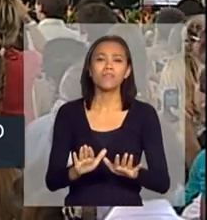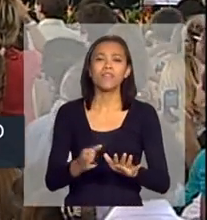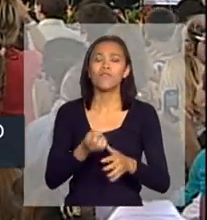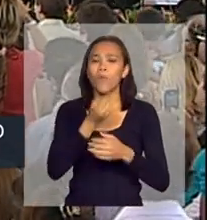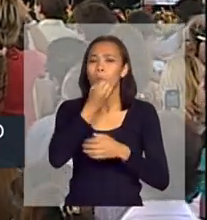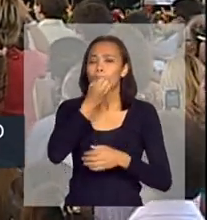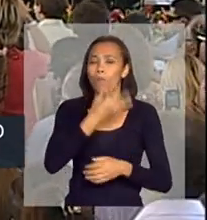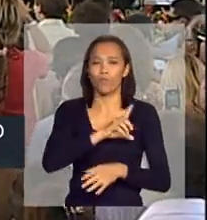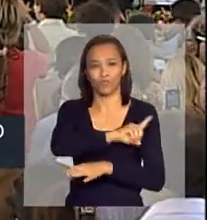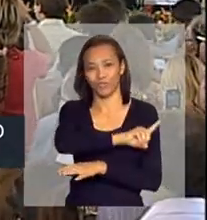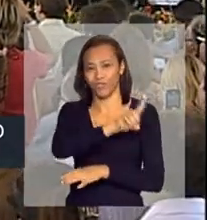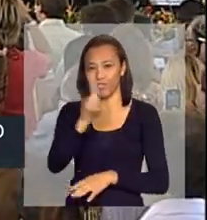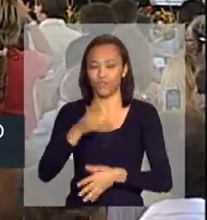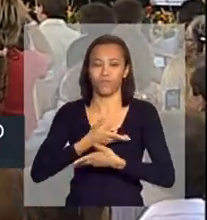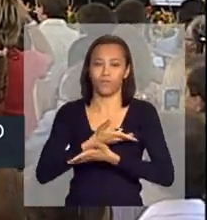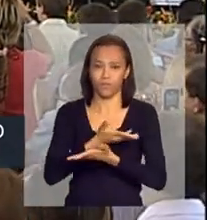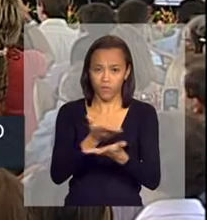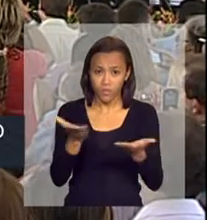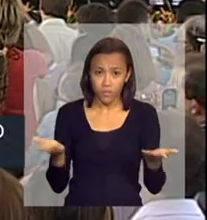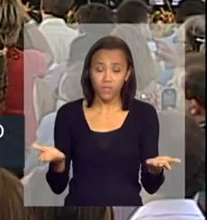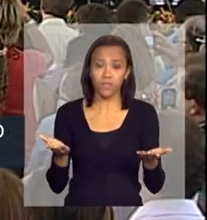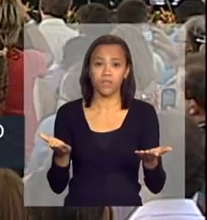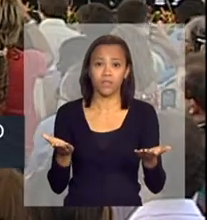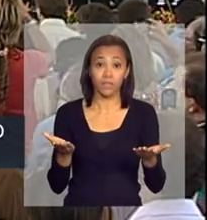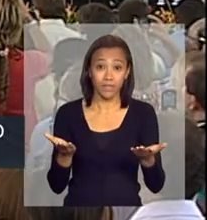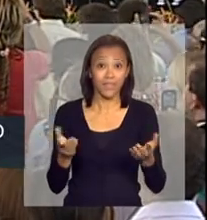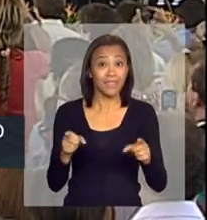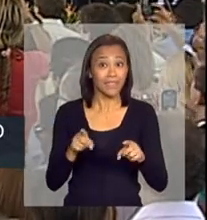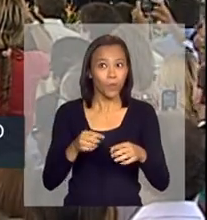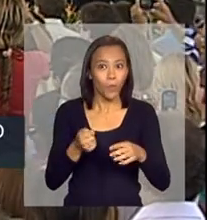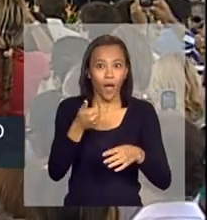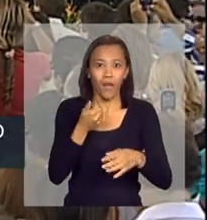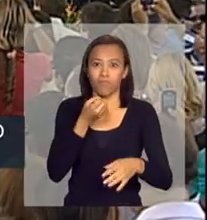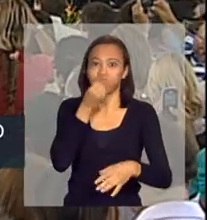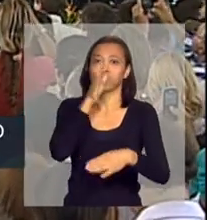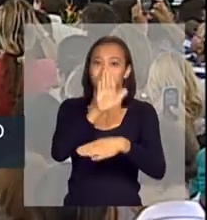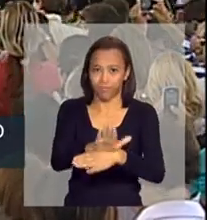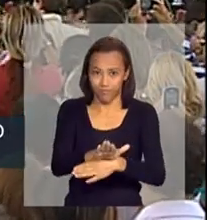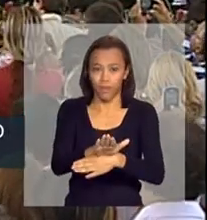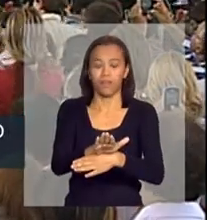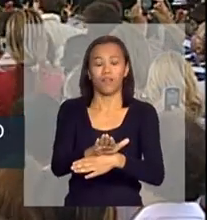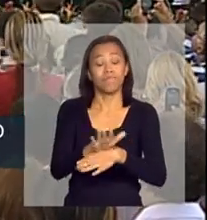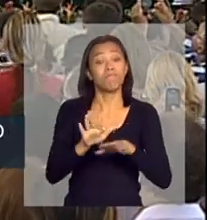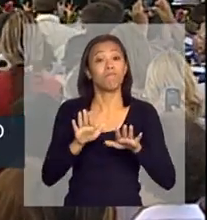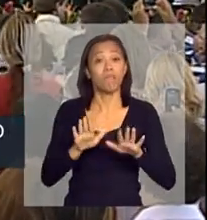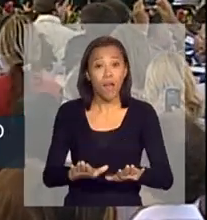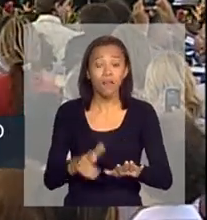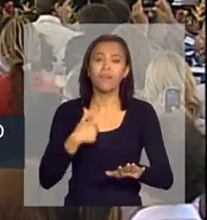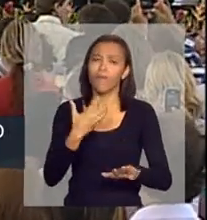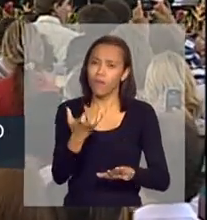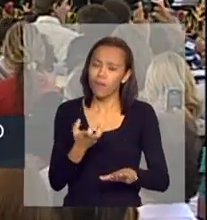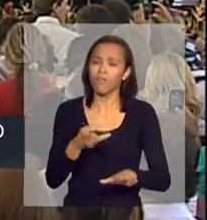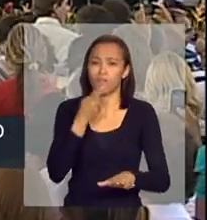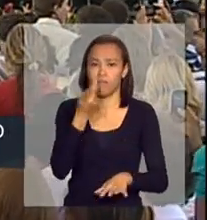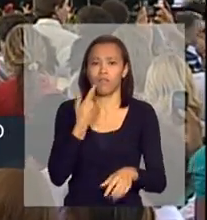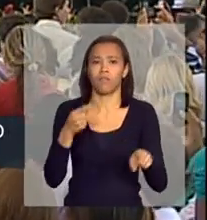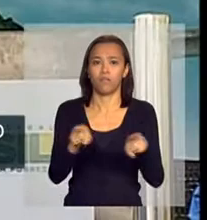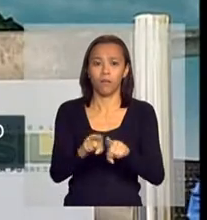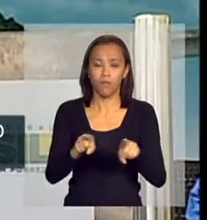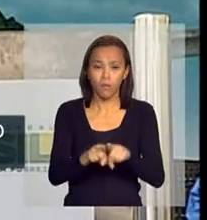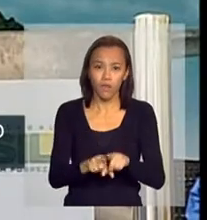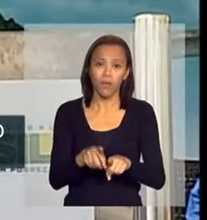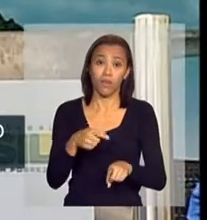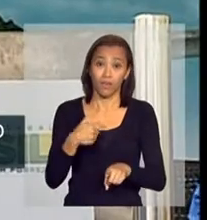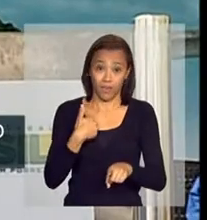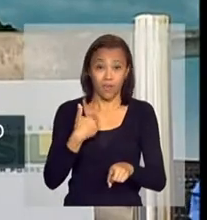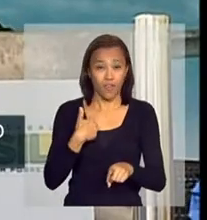bom dia para vocês, tendendo para uma boa tarde. Mas eu quero dizer também que eu